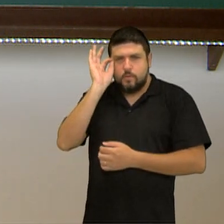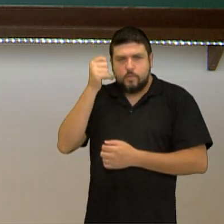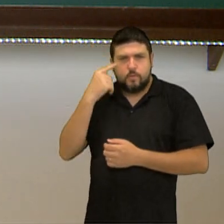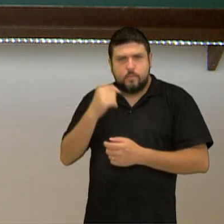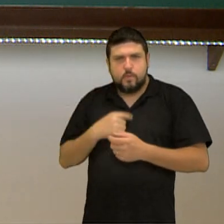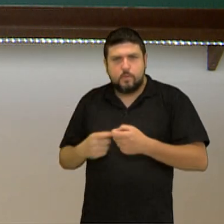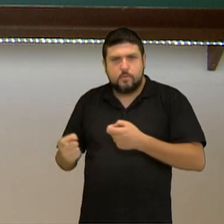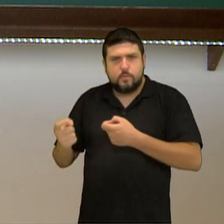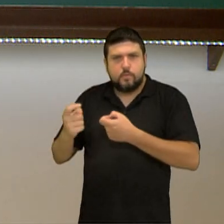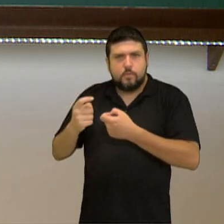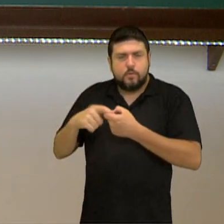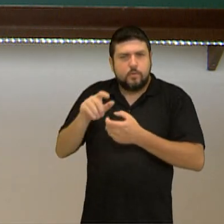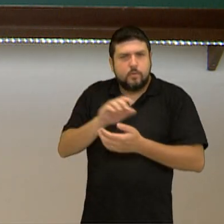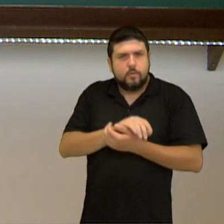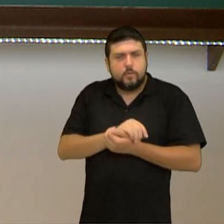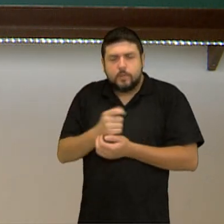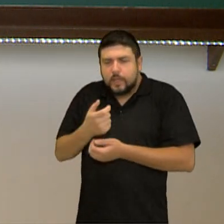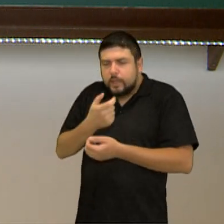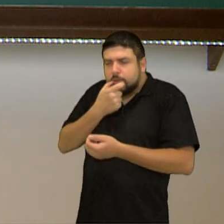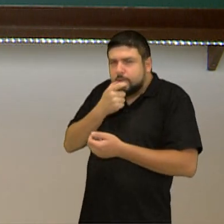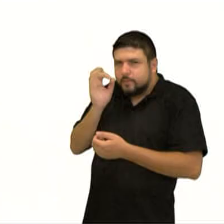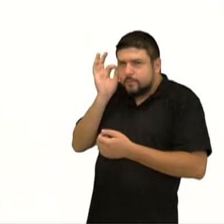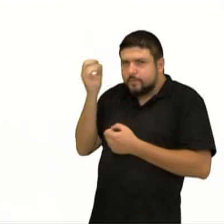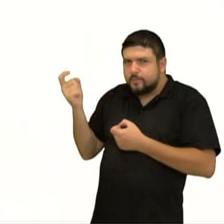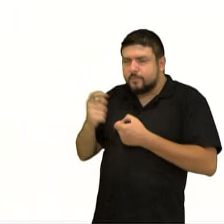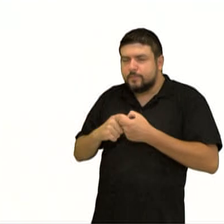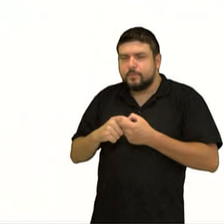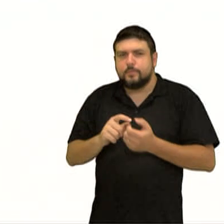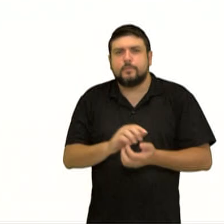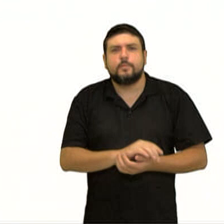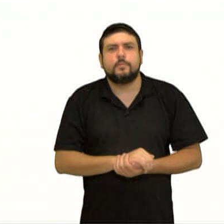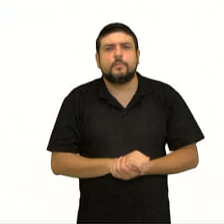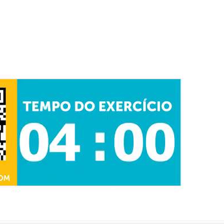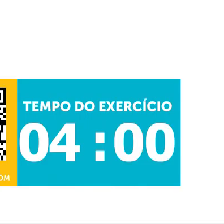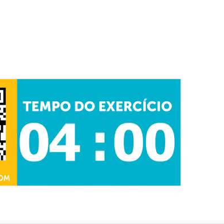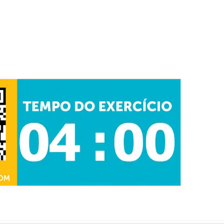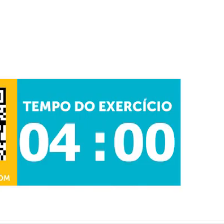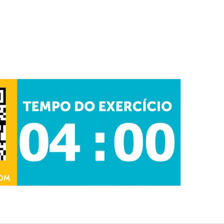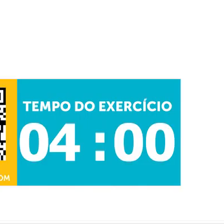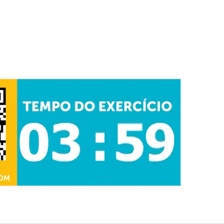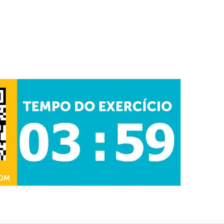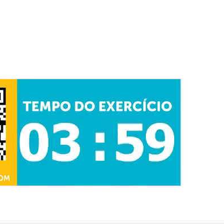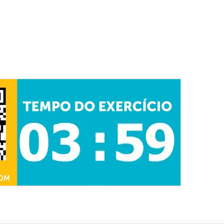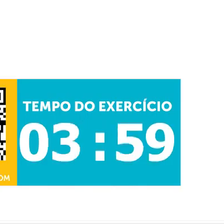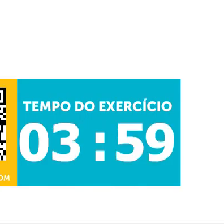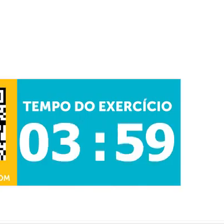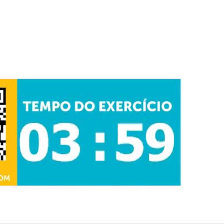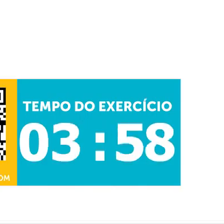água, comer um biscoitinho e já volto.